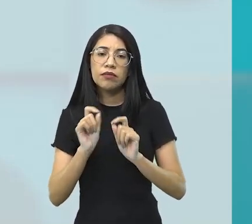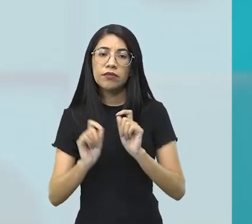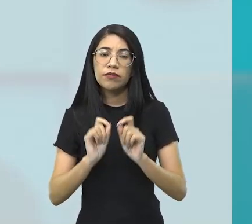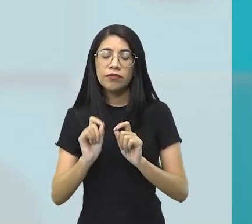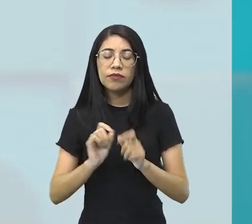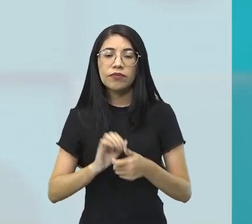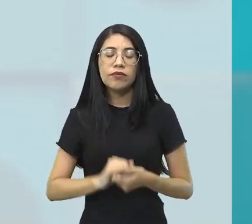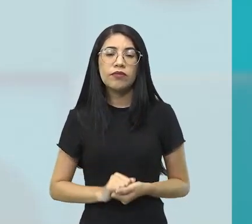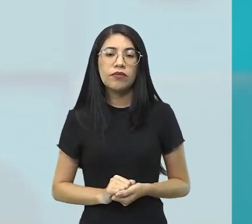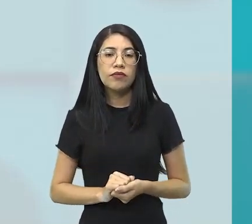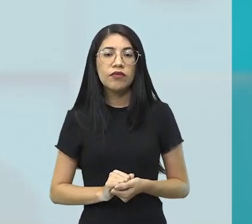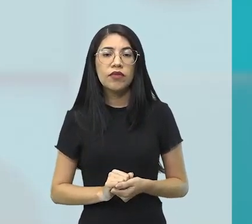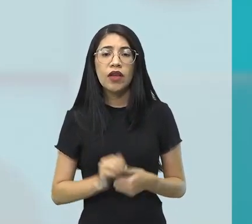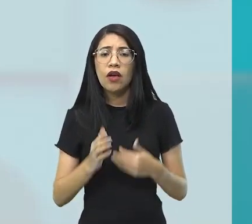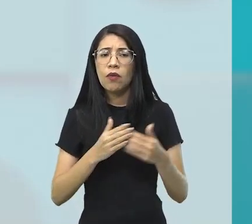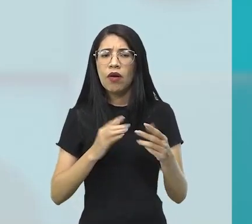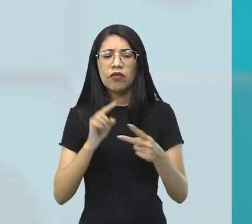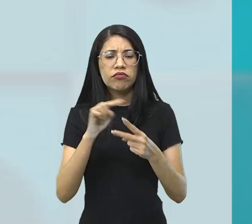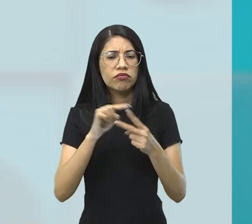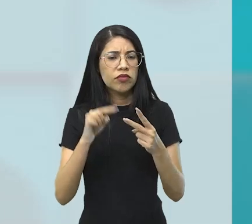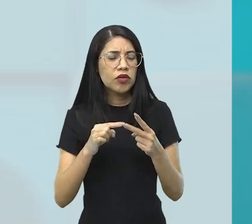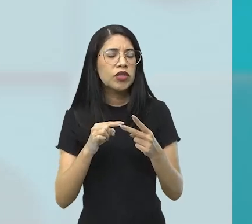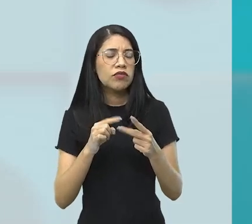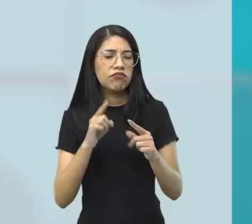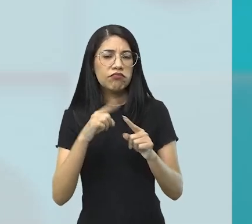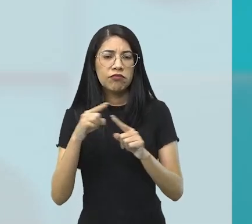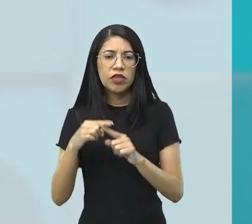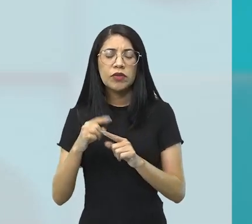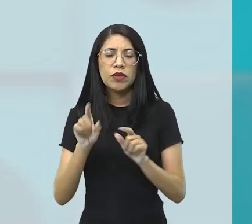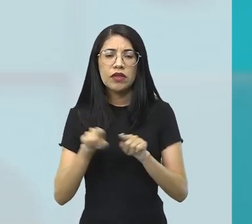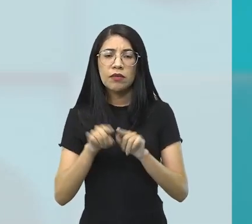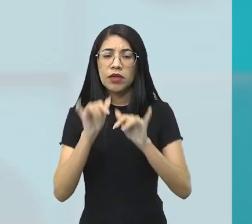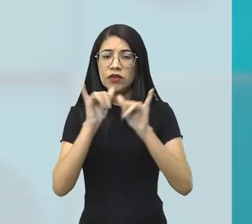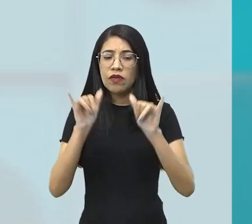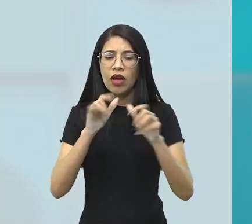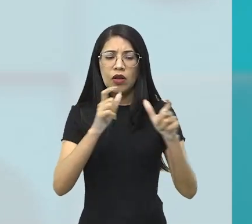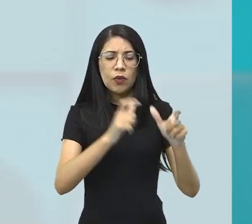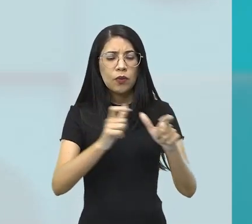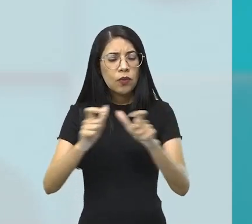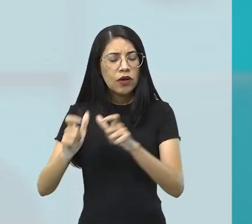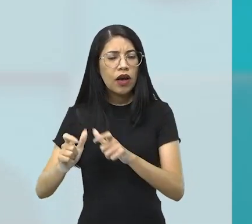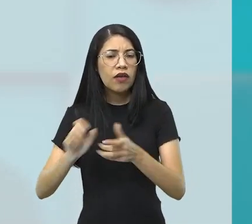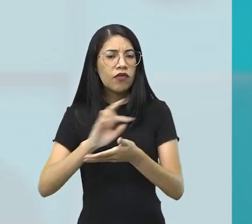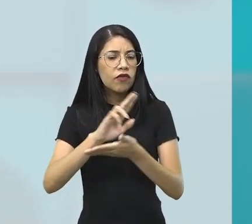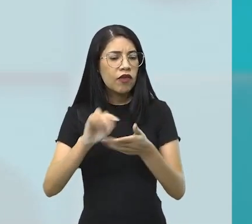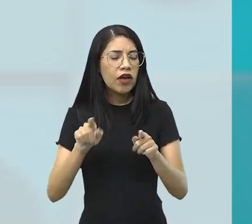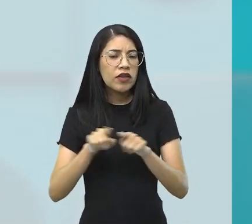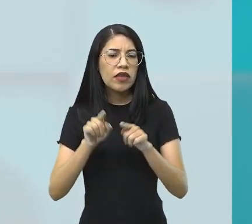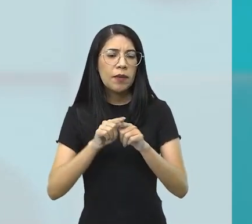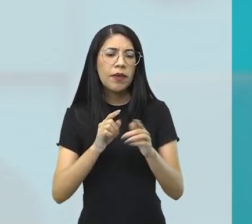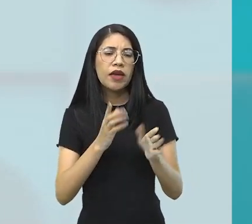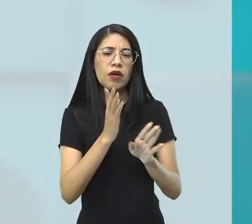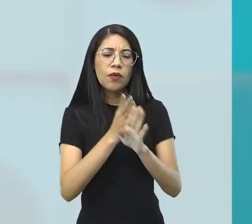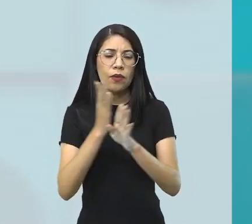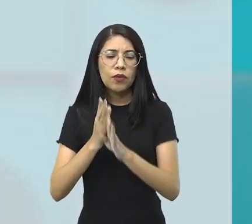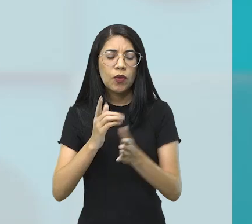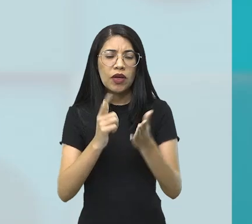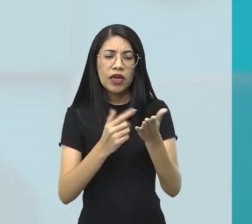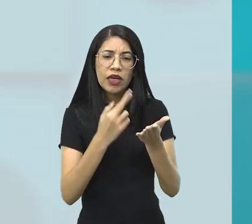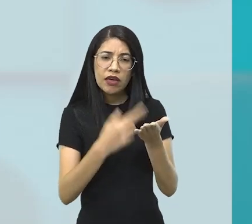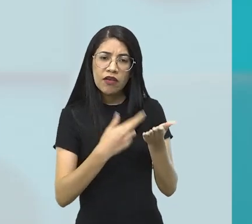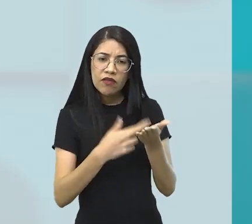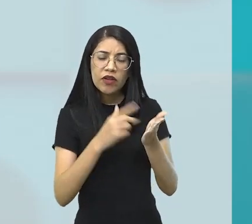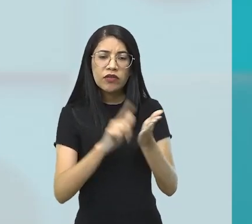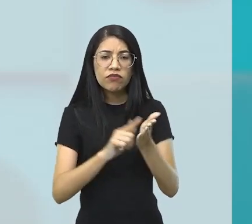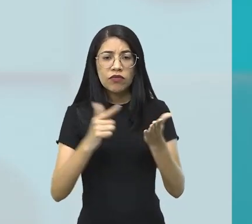Ter se deparado com qualquer uma dessas duas situações em vários locais aí, né? Nas revistas, nos jornais. Você vai